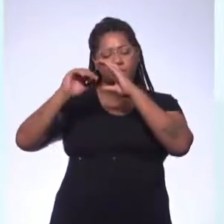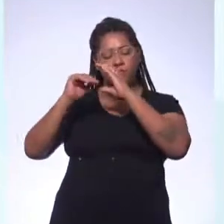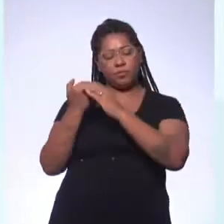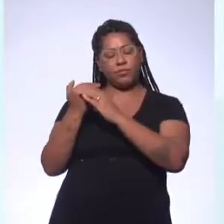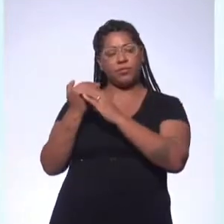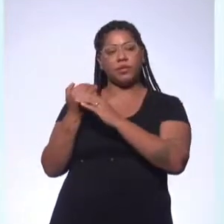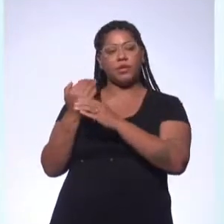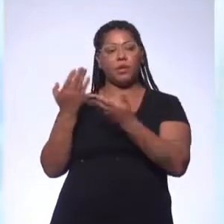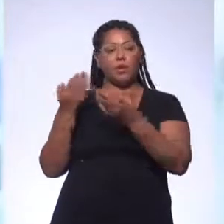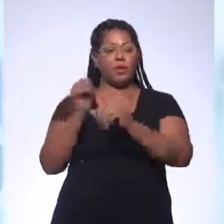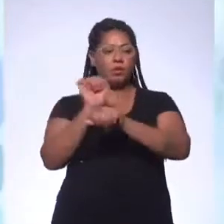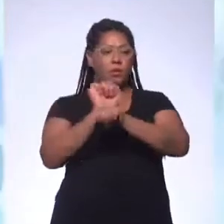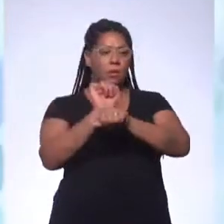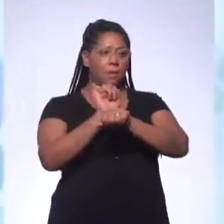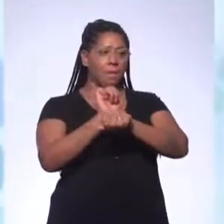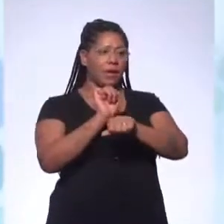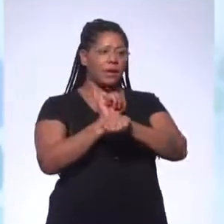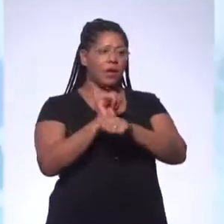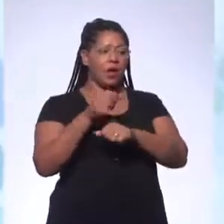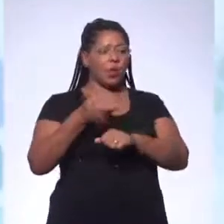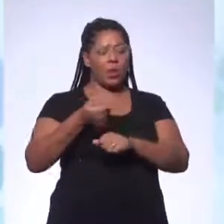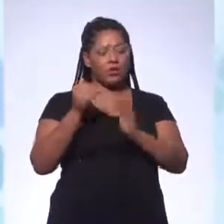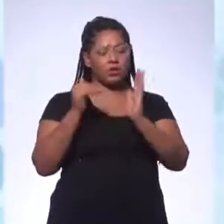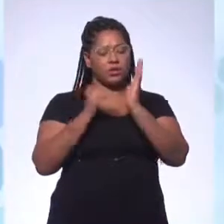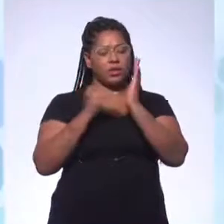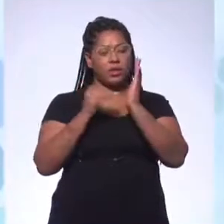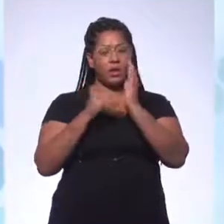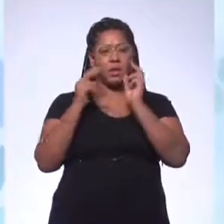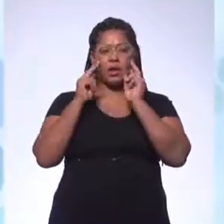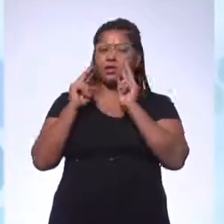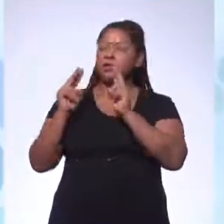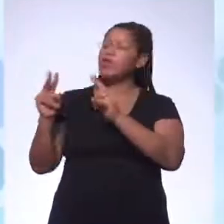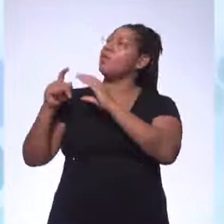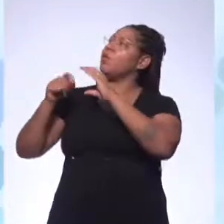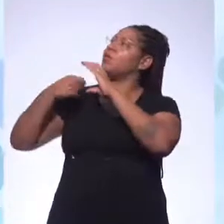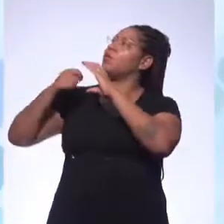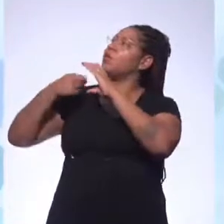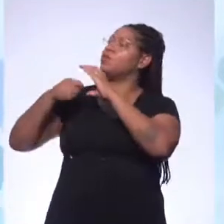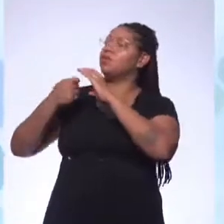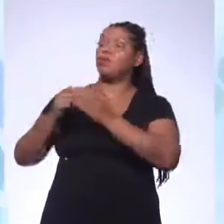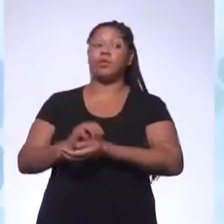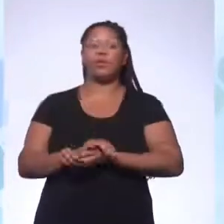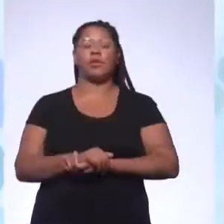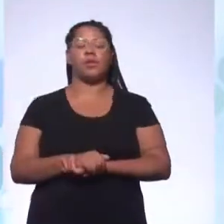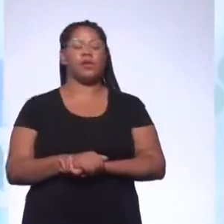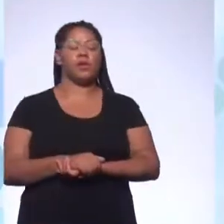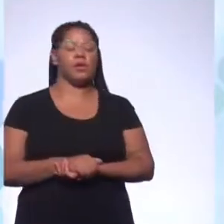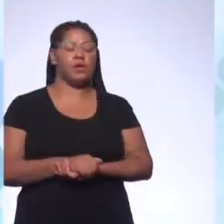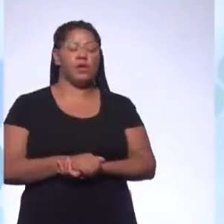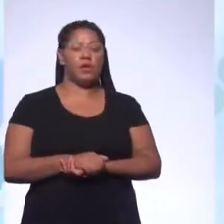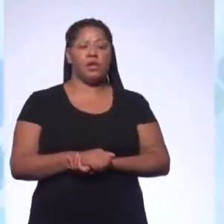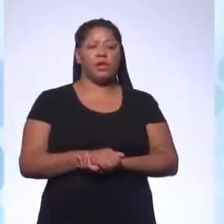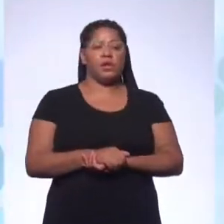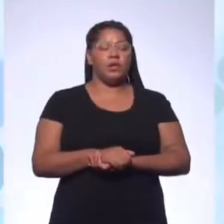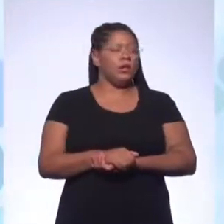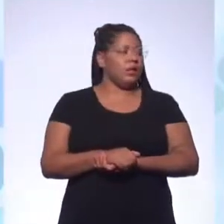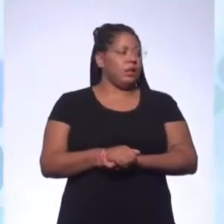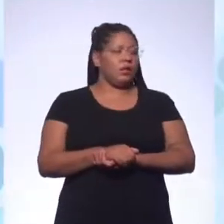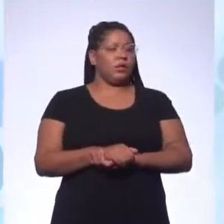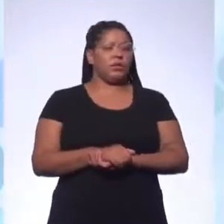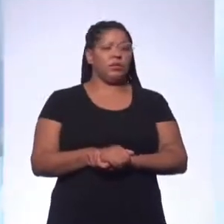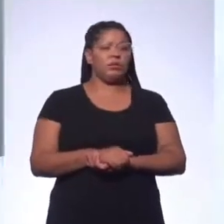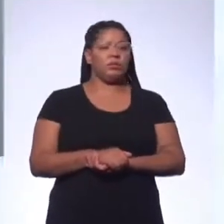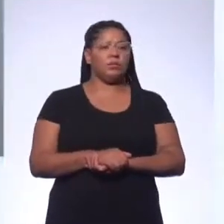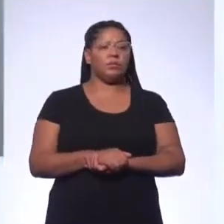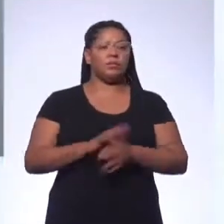vamos parar aqui, que já estamos no final da aula, para ver o protagonismo aí do Caio. Vamos lá, Caio, sua vez.